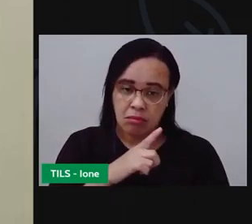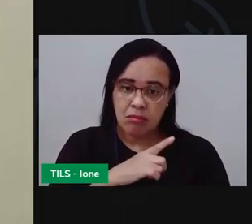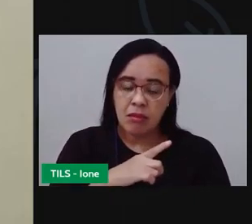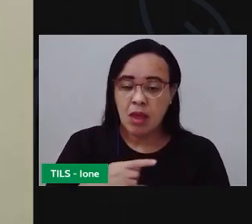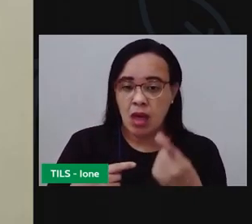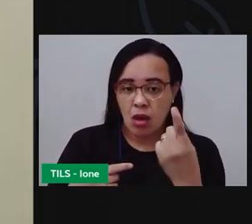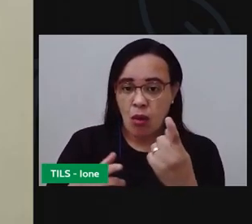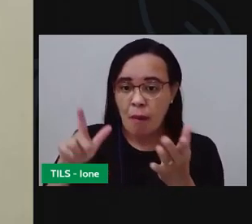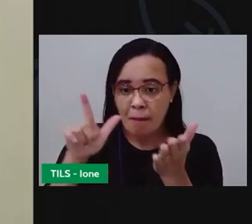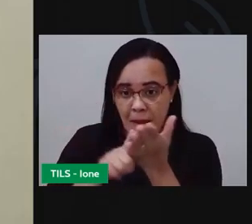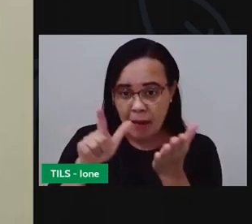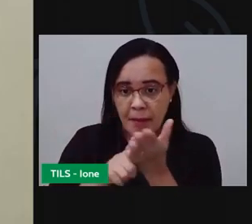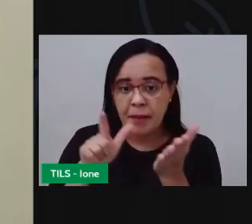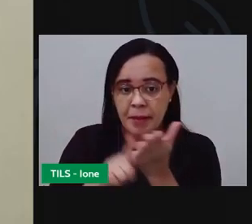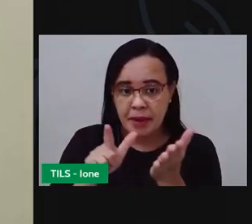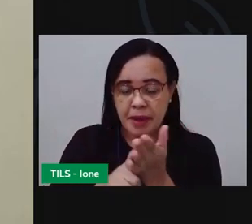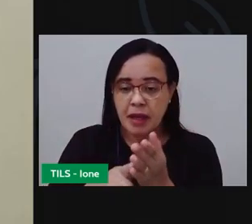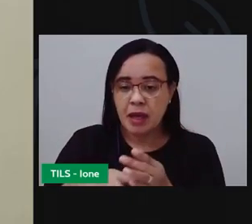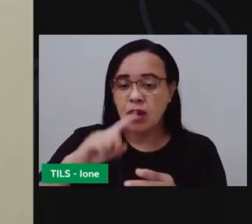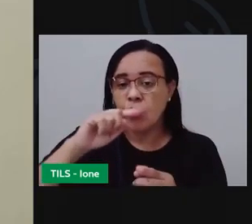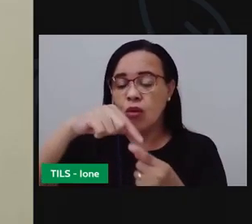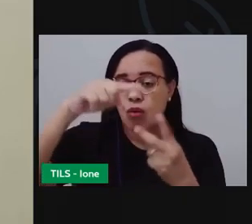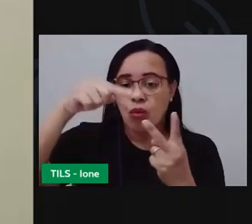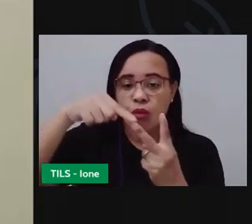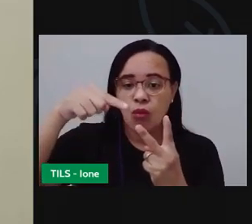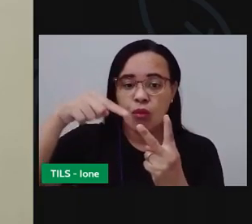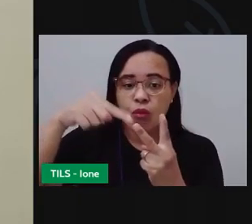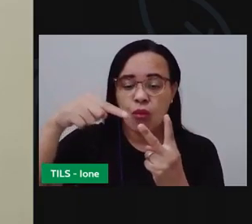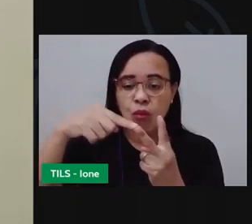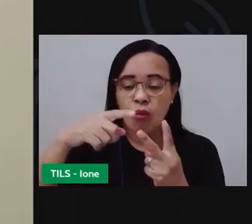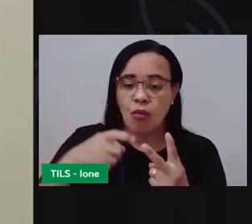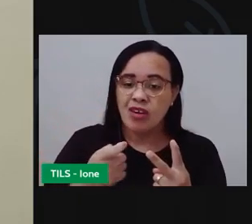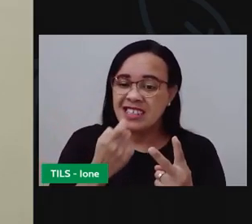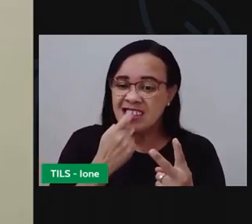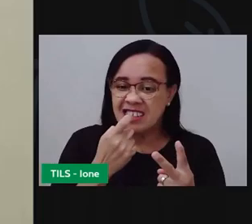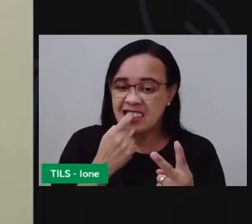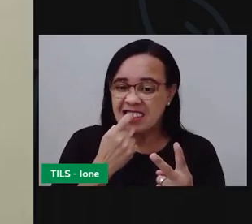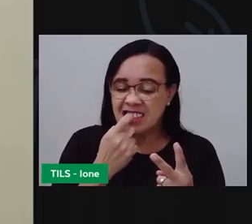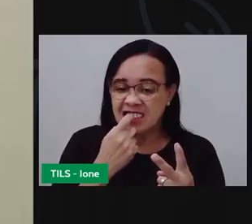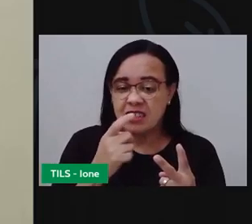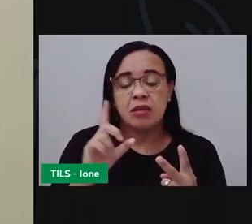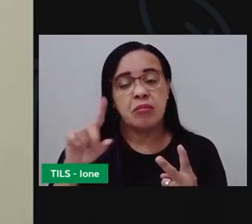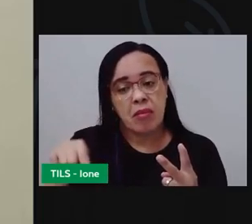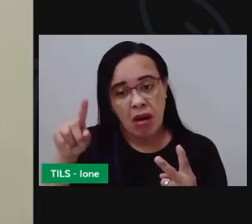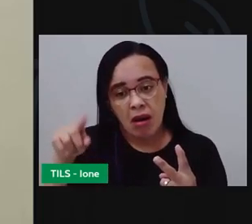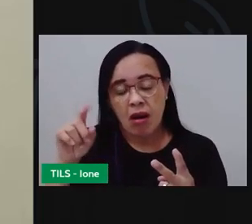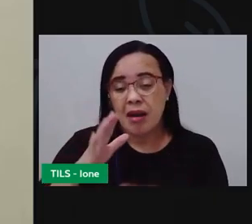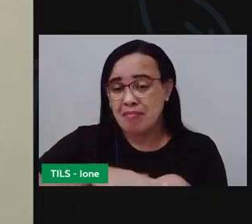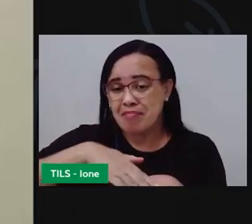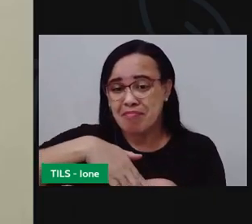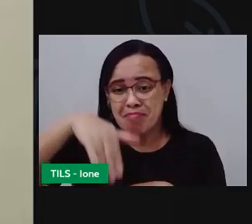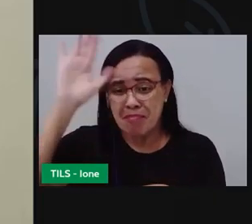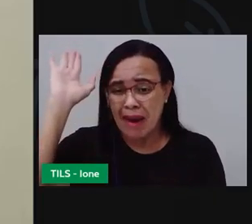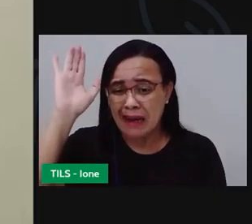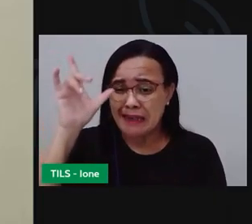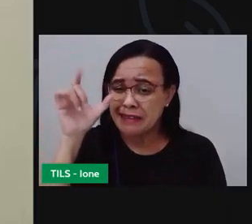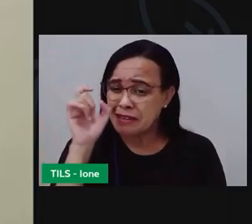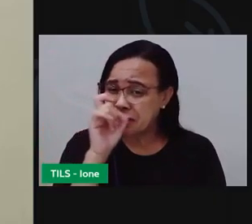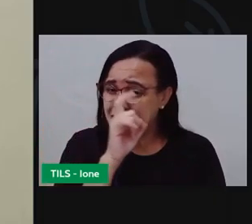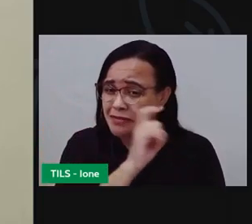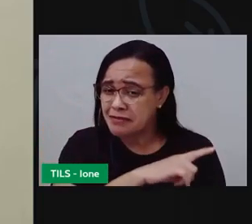estou mostrando, ele tem duas embalagens. Então, ele produz ainda mais lixo para o meio ambiente. Porque tem aqui